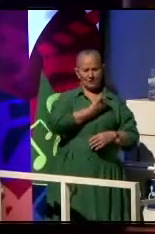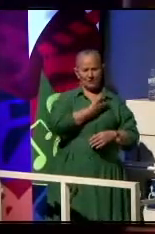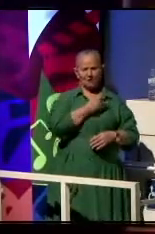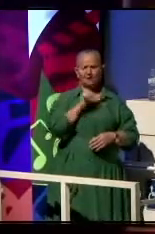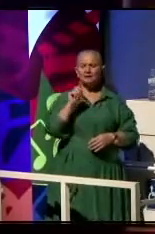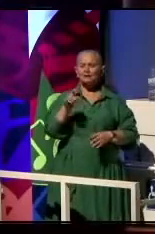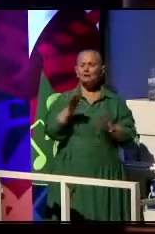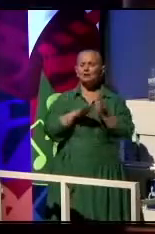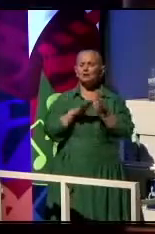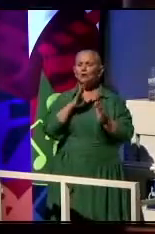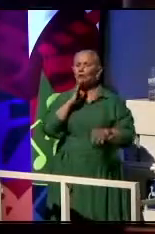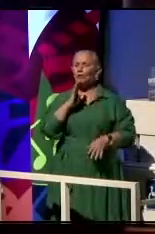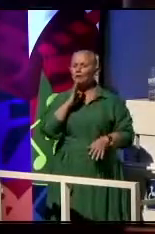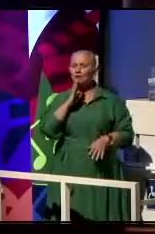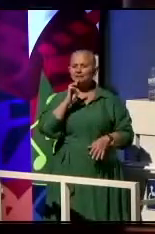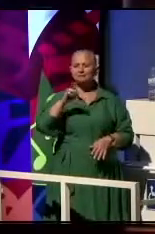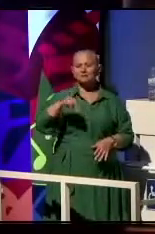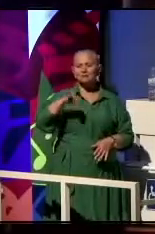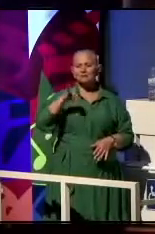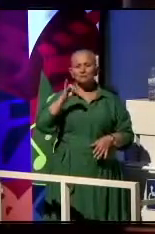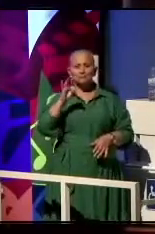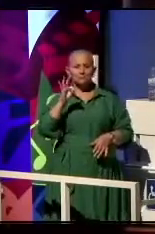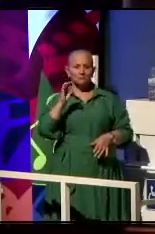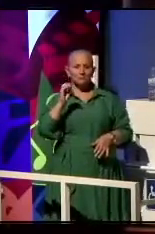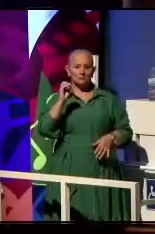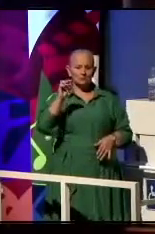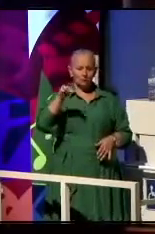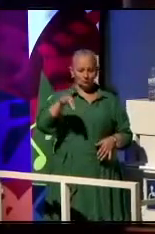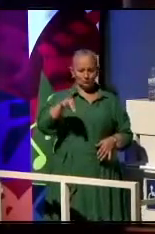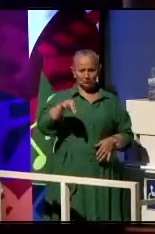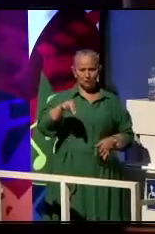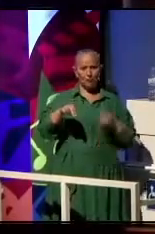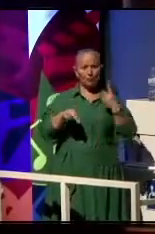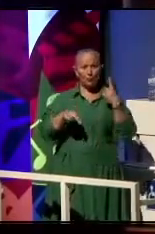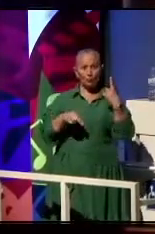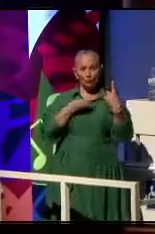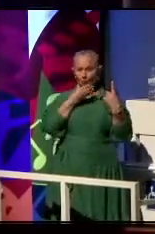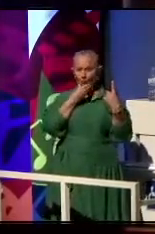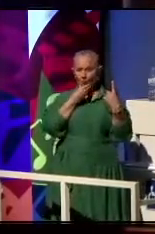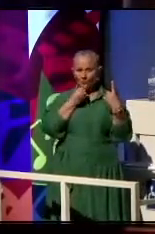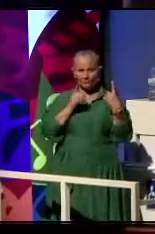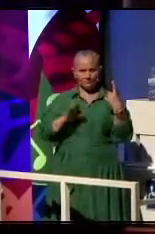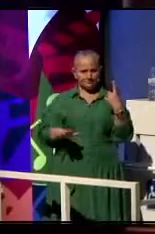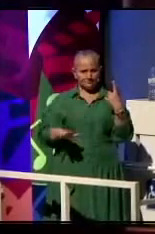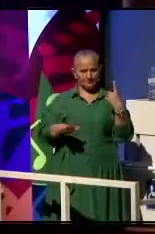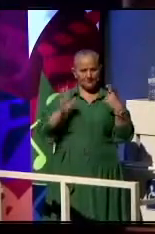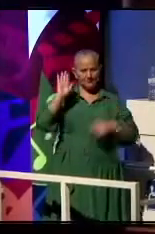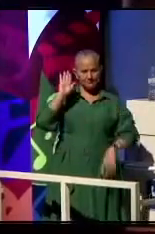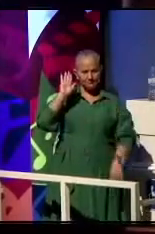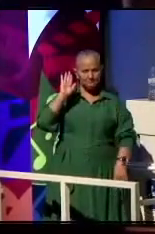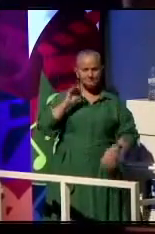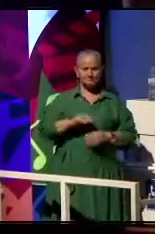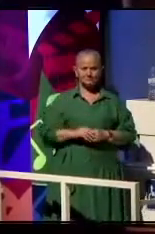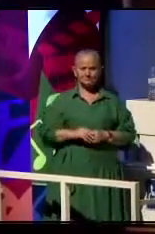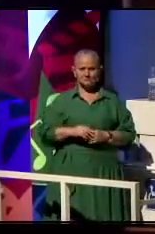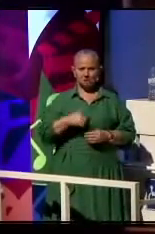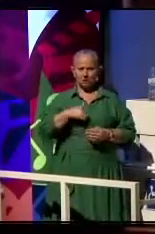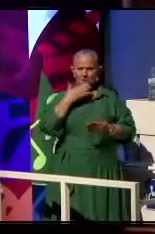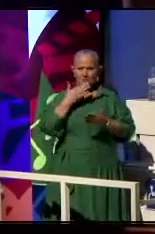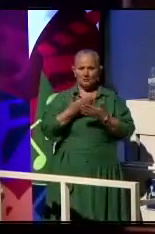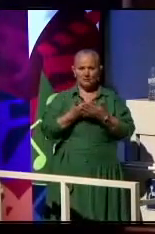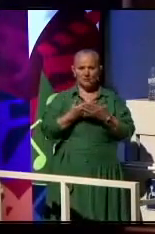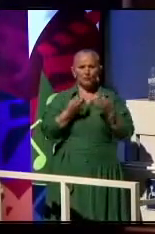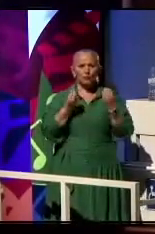Nascimento? Um menino levantou a mão. Aí, assim, às vezes eu fiquei muito surpresa, porque em